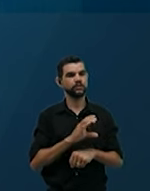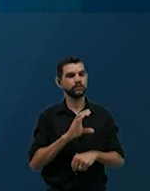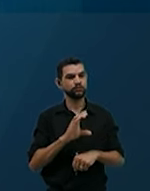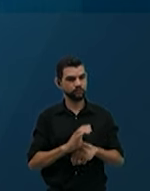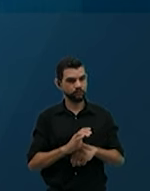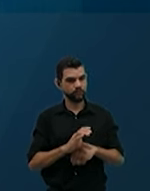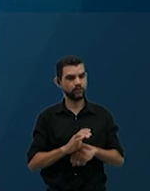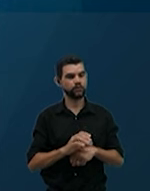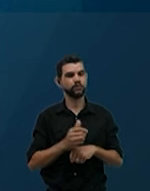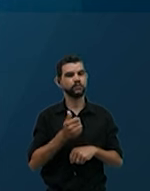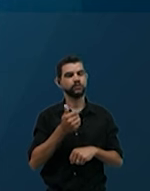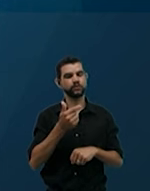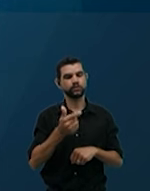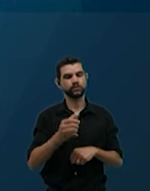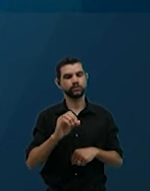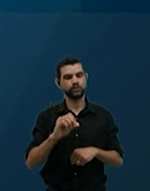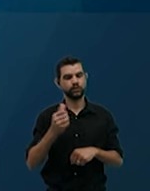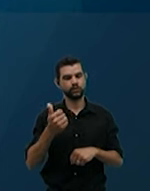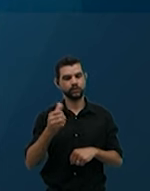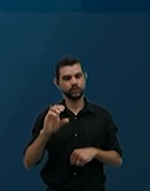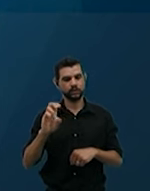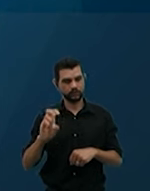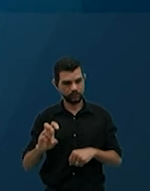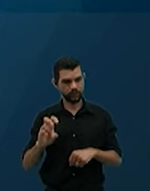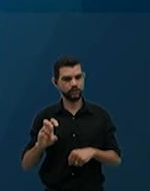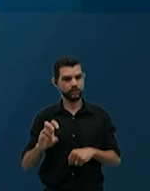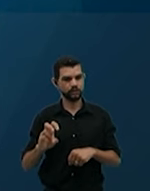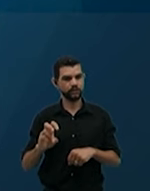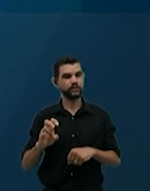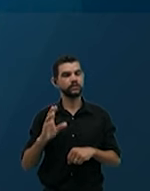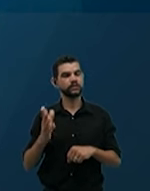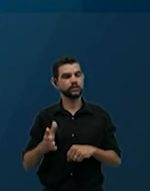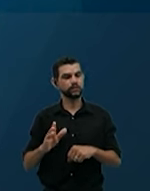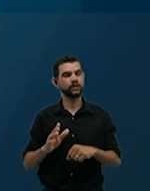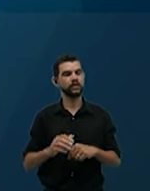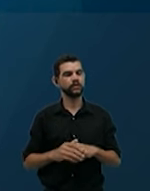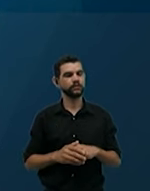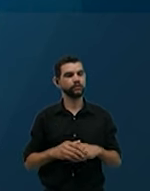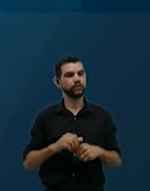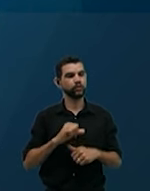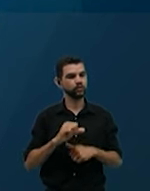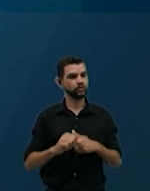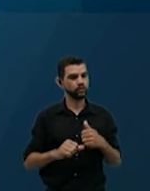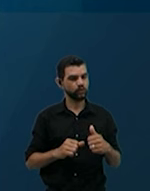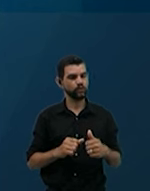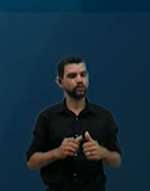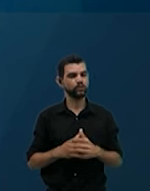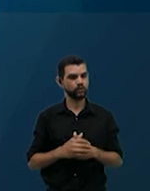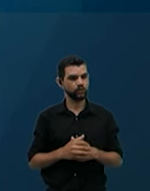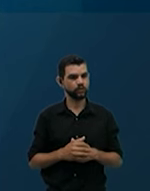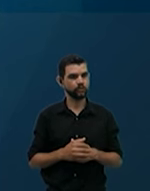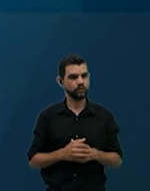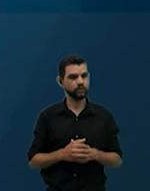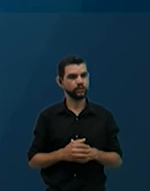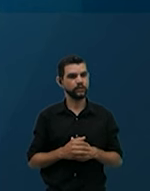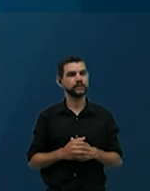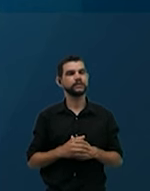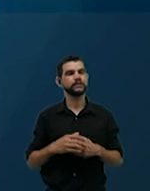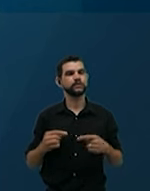modulação dos efeitos das decisões que alteram a jurisprudência dominante dos tribunais